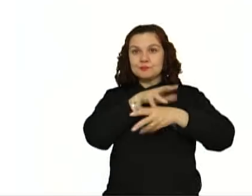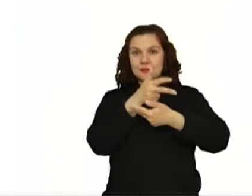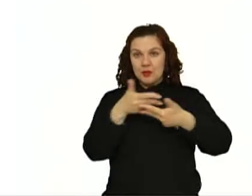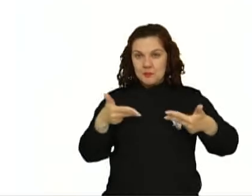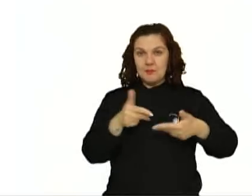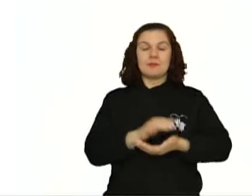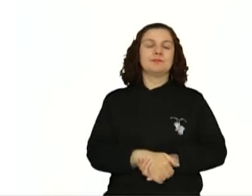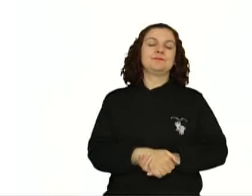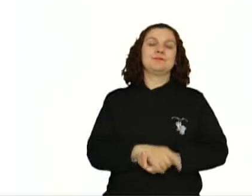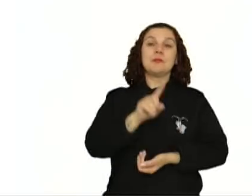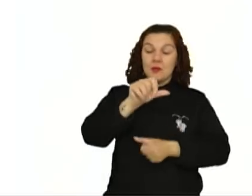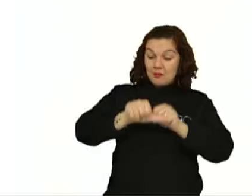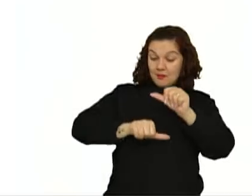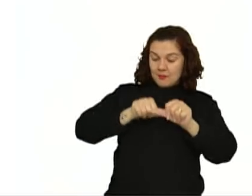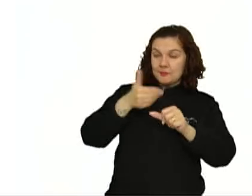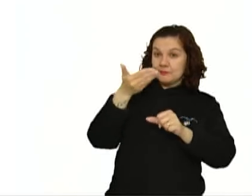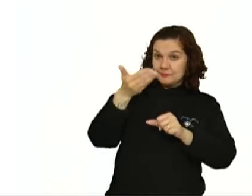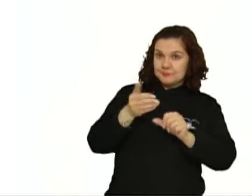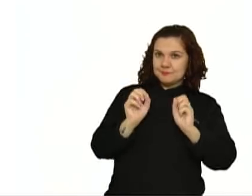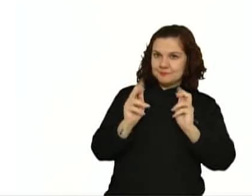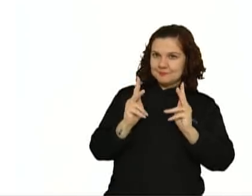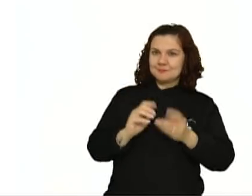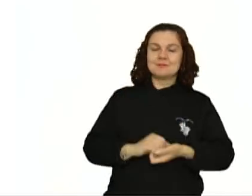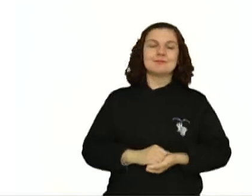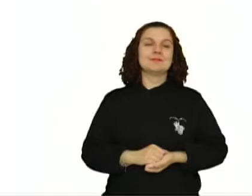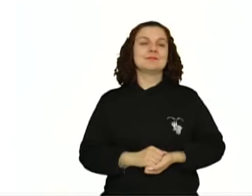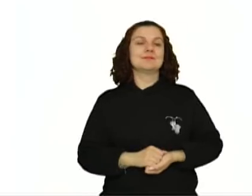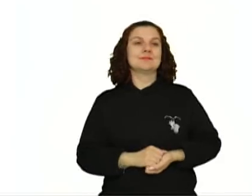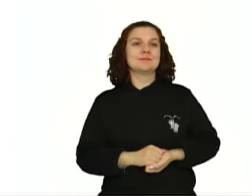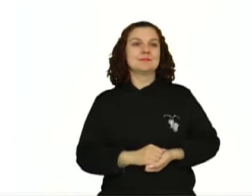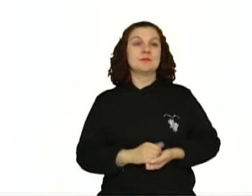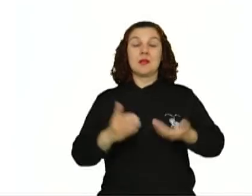o quê? Uma mudança ali, ok?